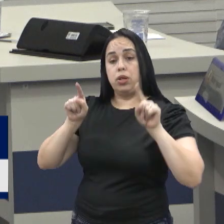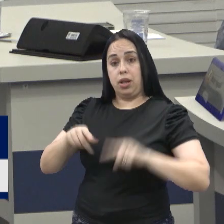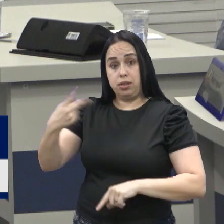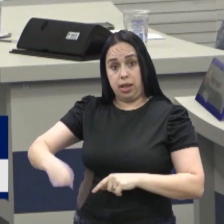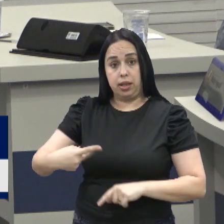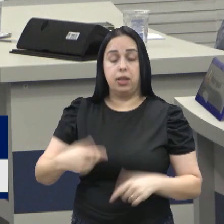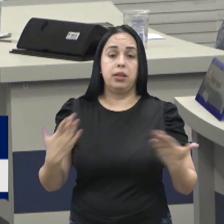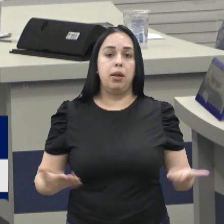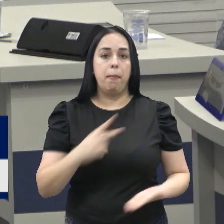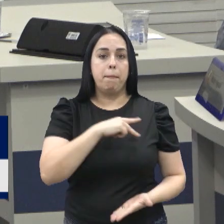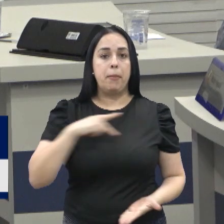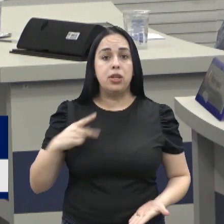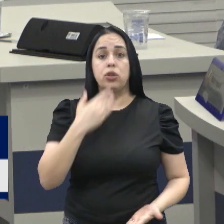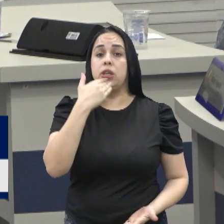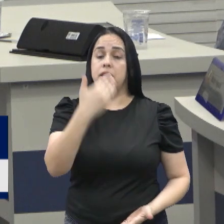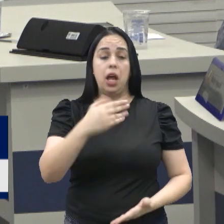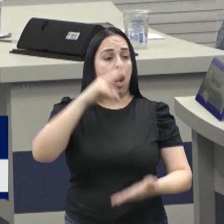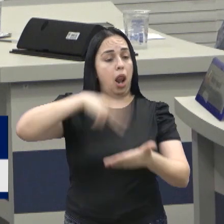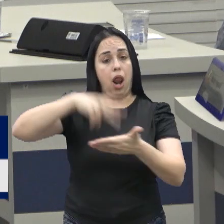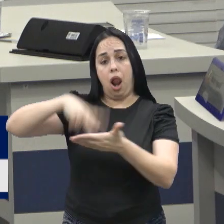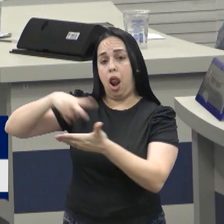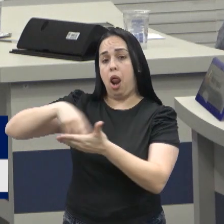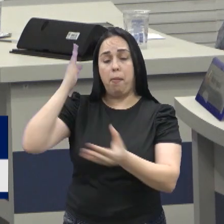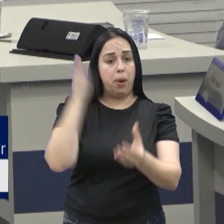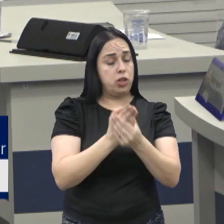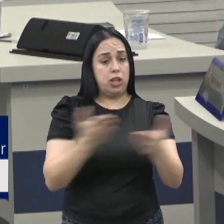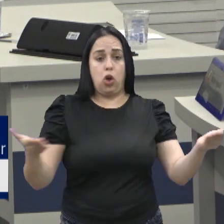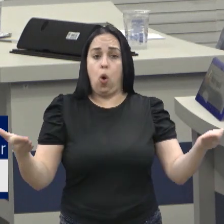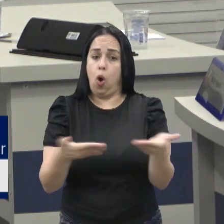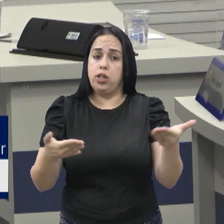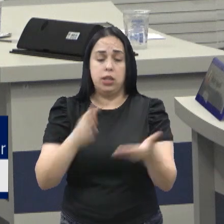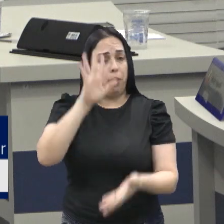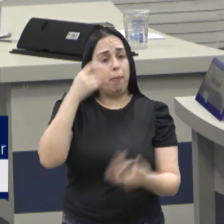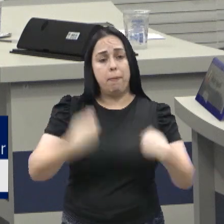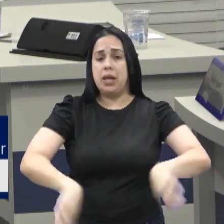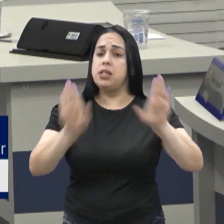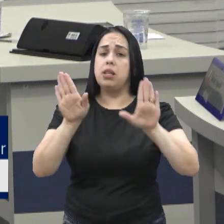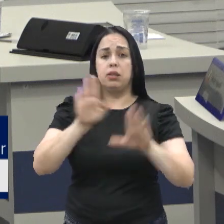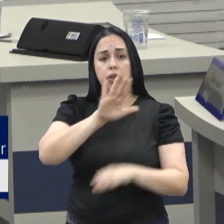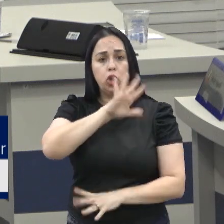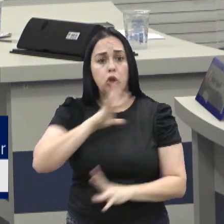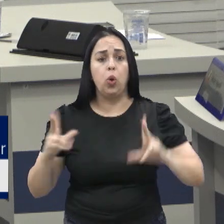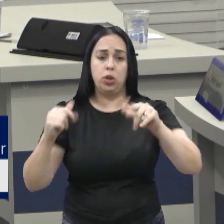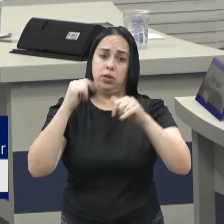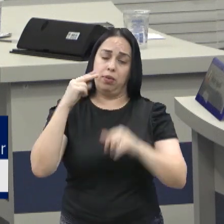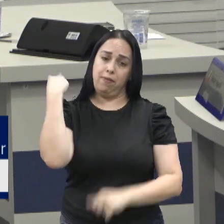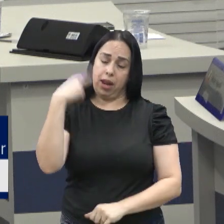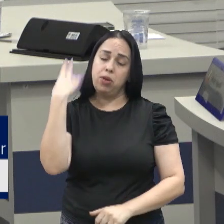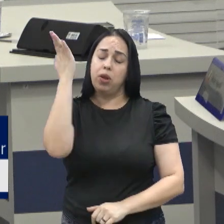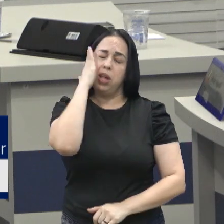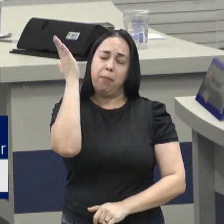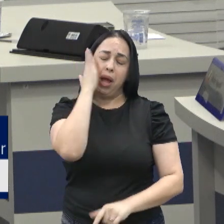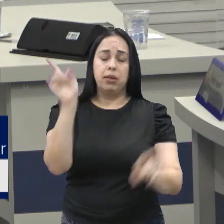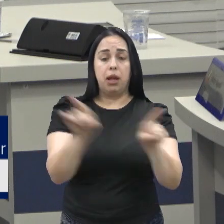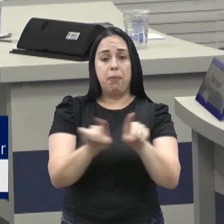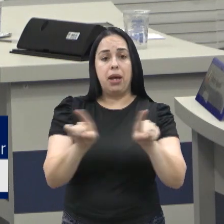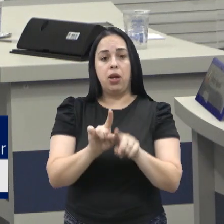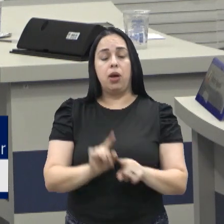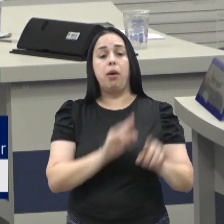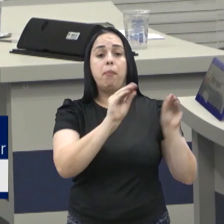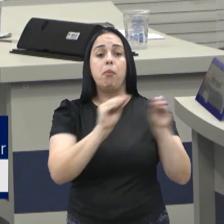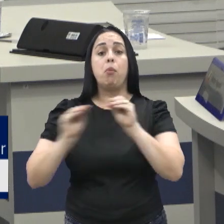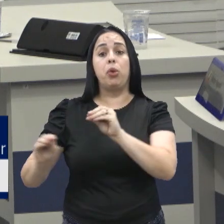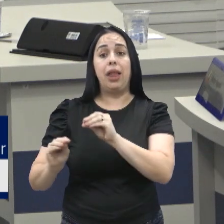presidente, solicito a supressão da leitura de todos os processos da pauta por serem de conhecimento de todos os vereadores e solicito o adiamento por uma sessão dos